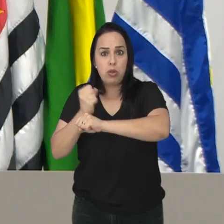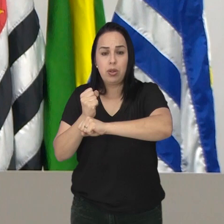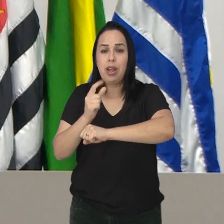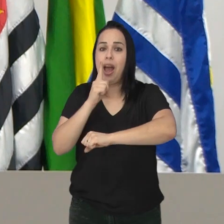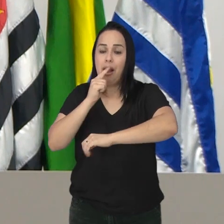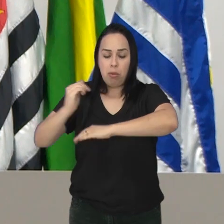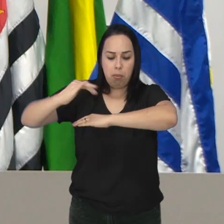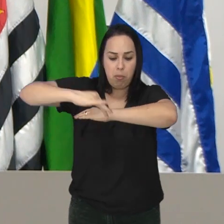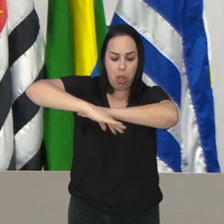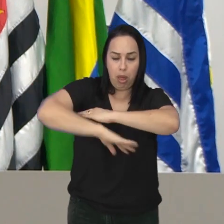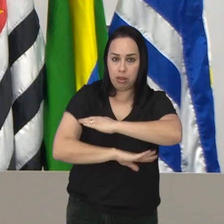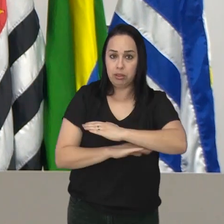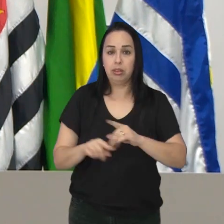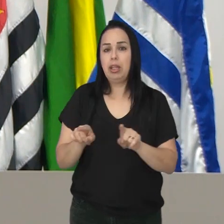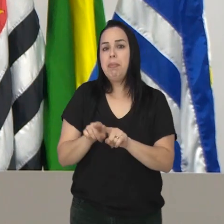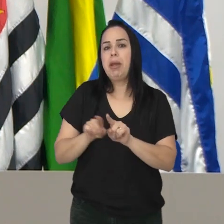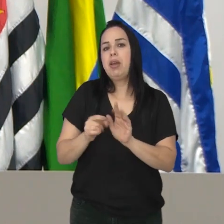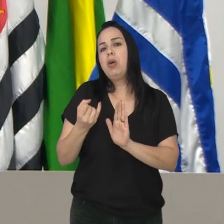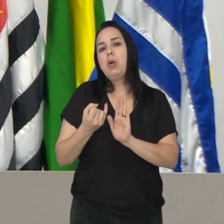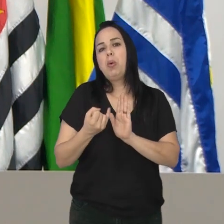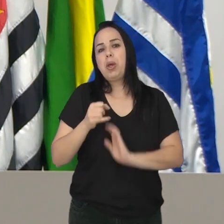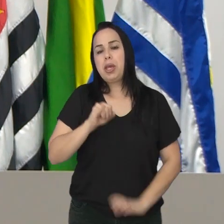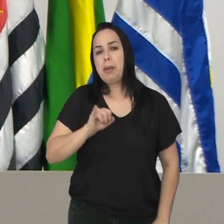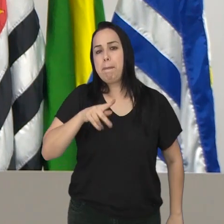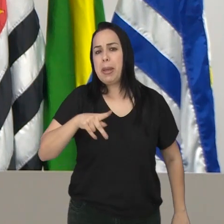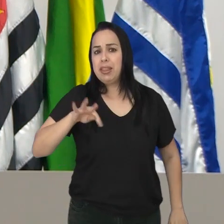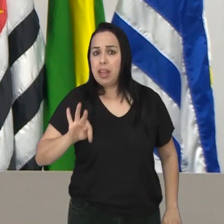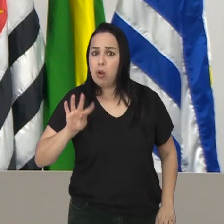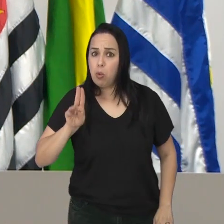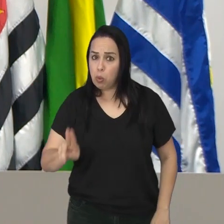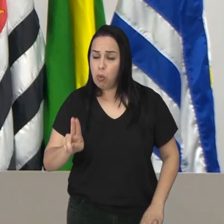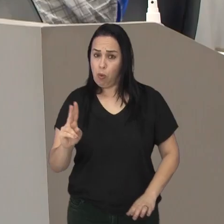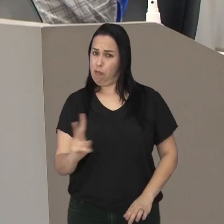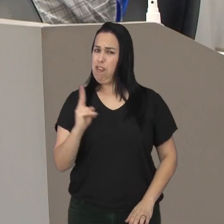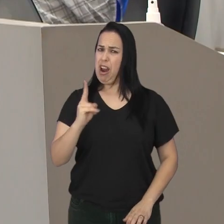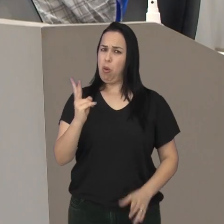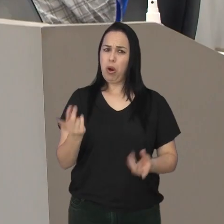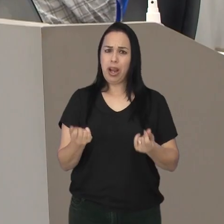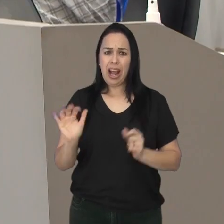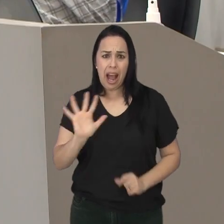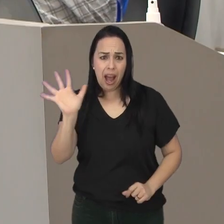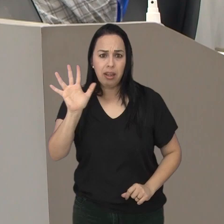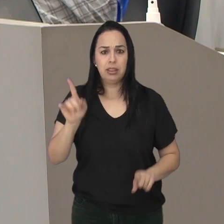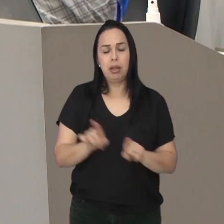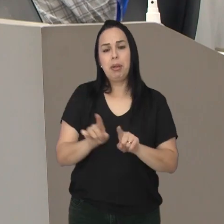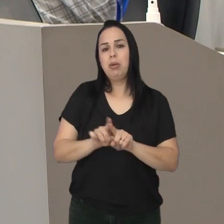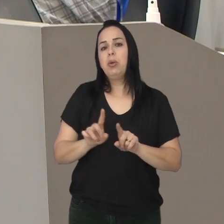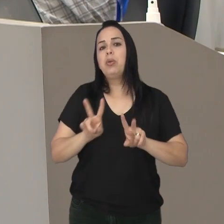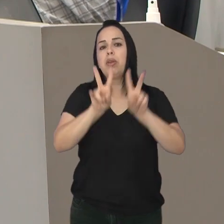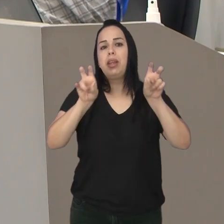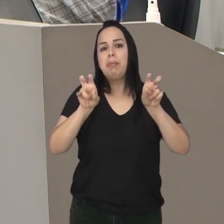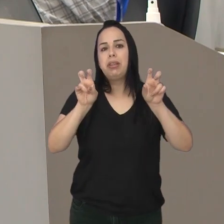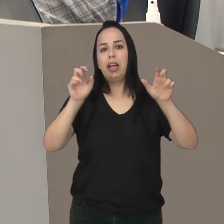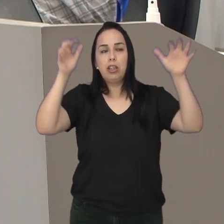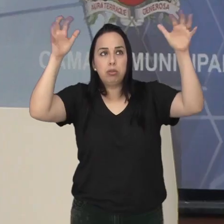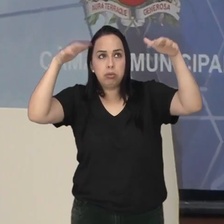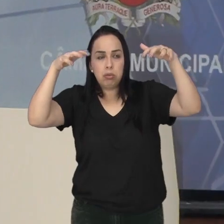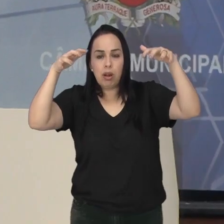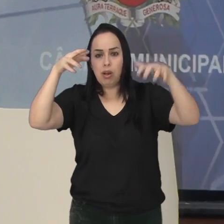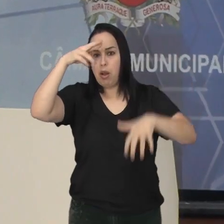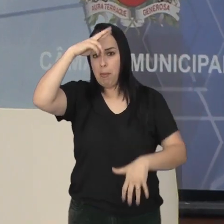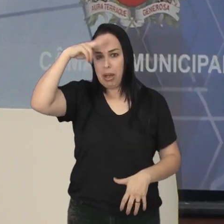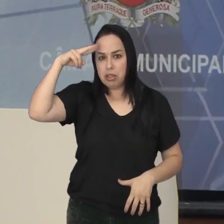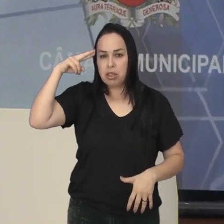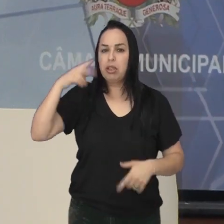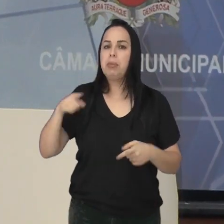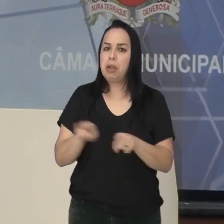também questionou a revisão do valor do IPTU de imóveis de bairros carentes. Ainda no tema das chuvas, o vereador Roberto Chagas exibiu um vídeo